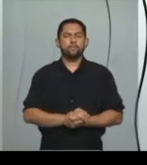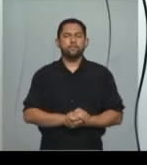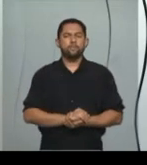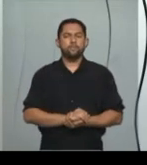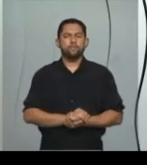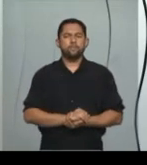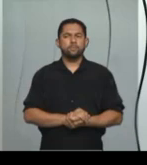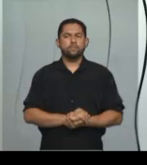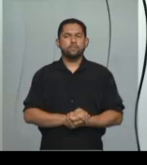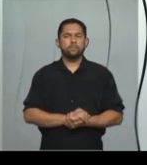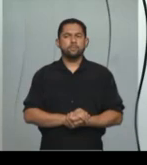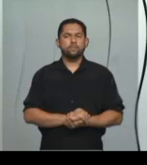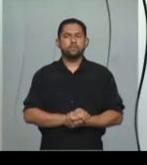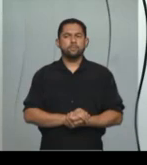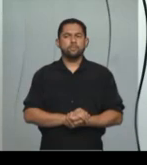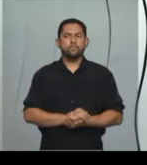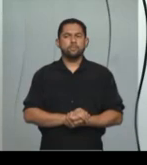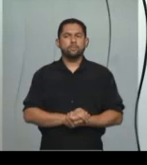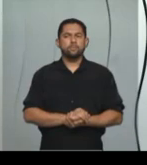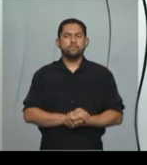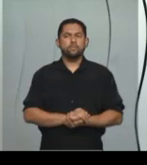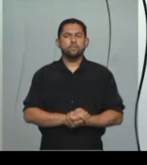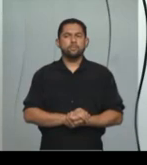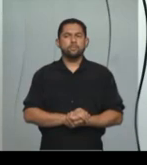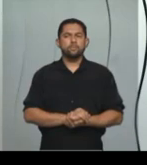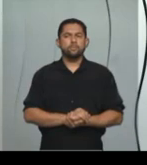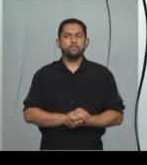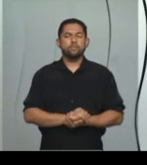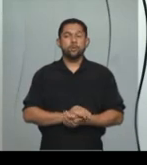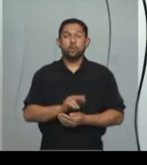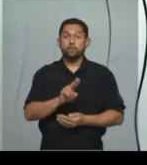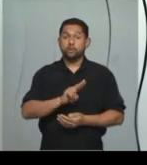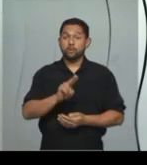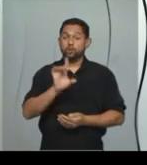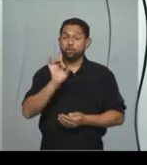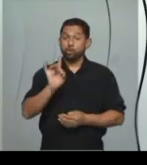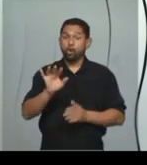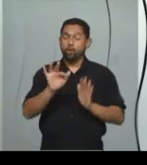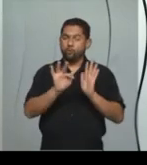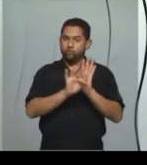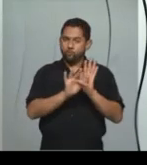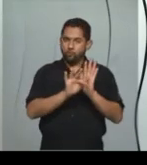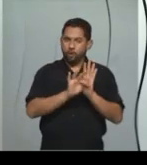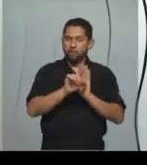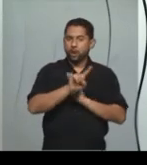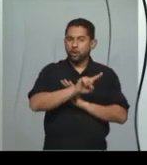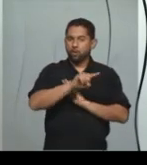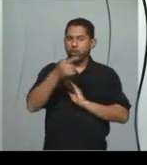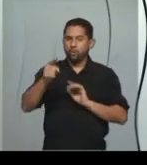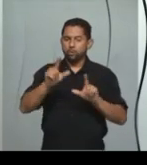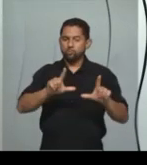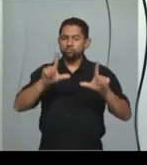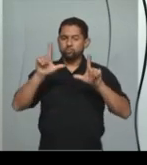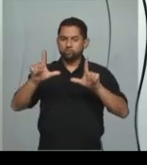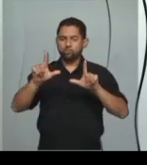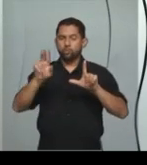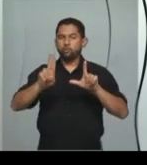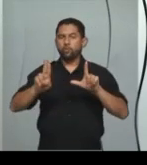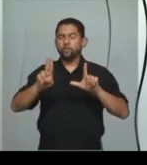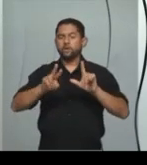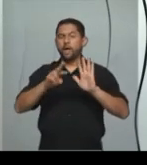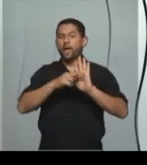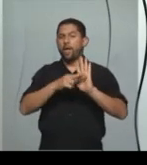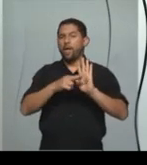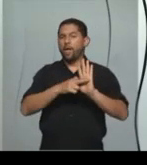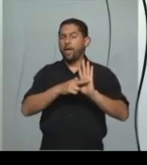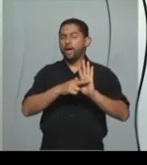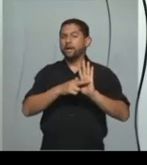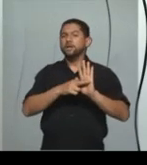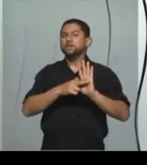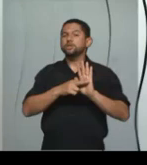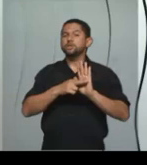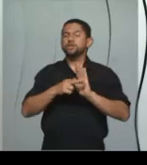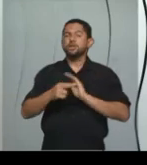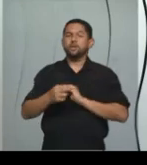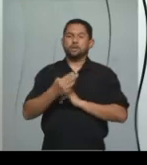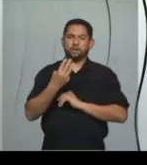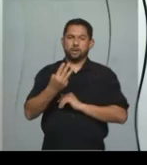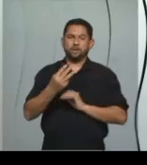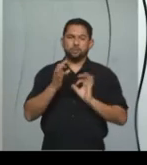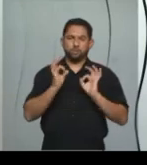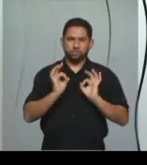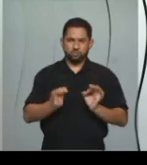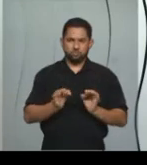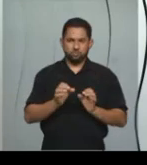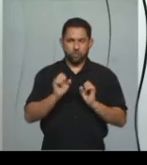Eu vou usar nesse momento aqui apenas as fórmulas e deixarei no próximo slide a regra de 3 dele, ok? Então, vamos